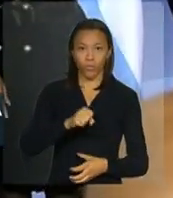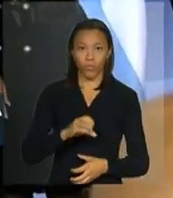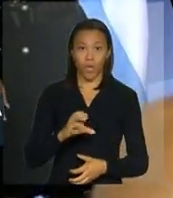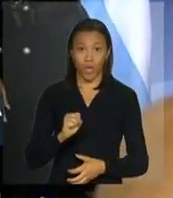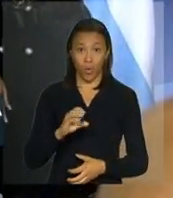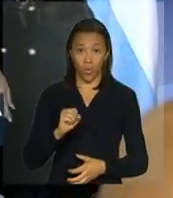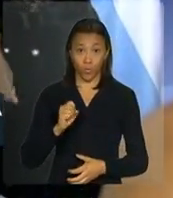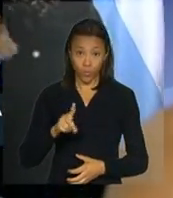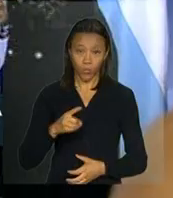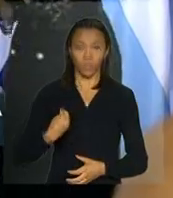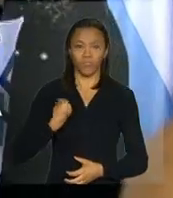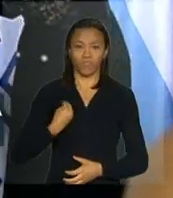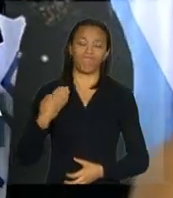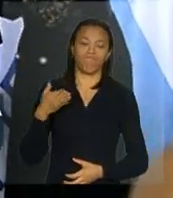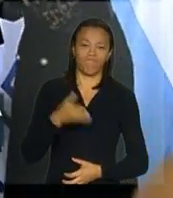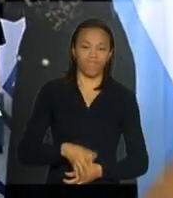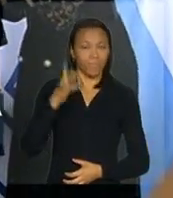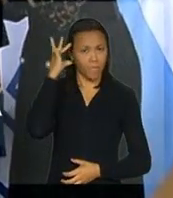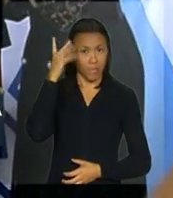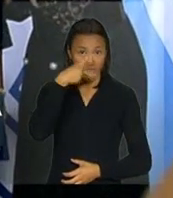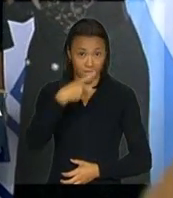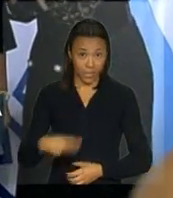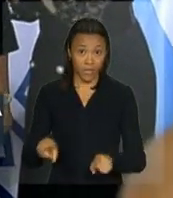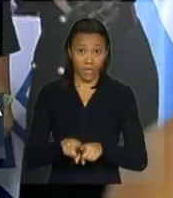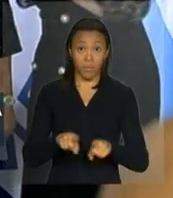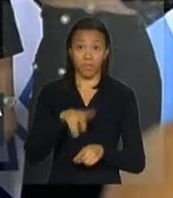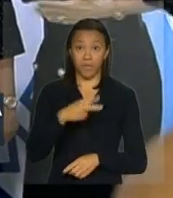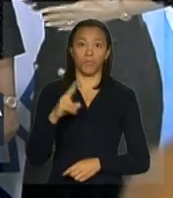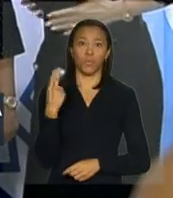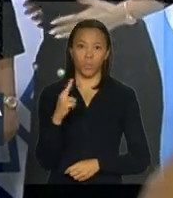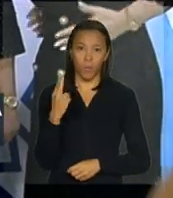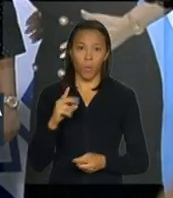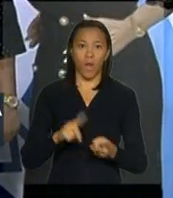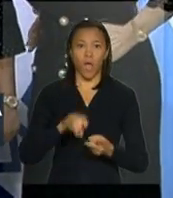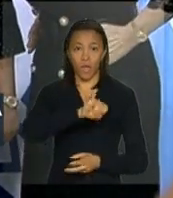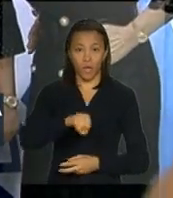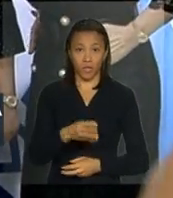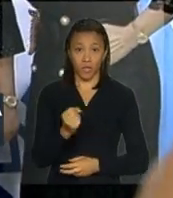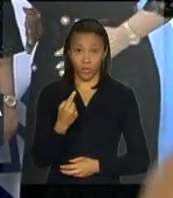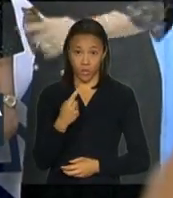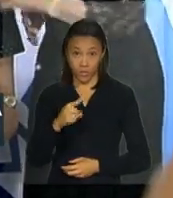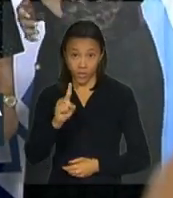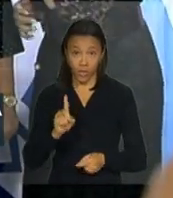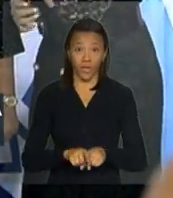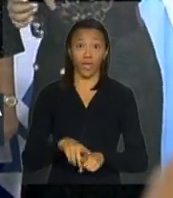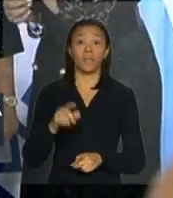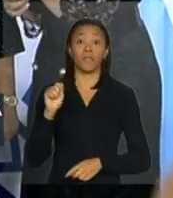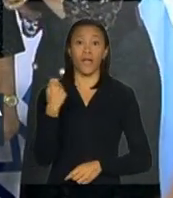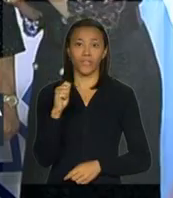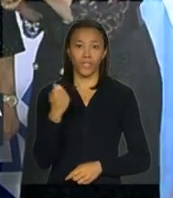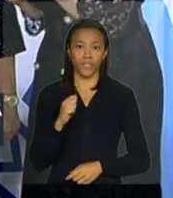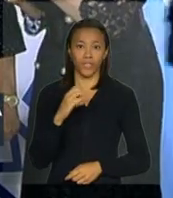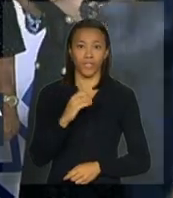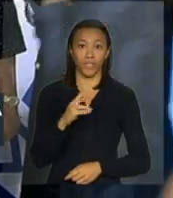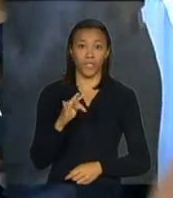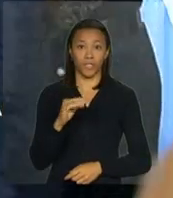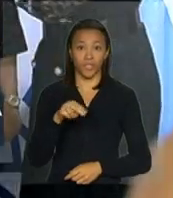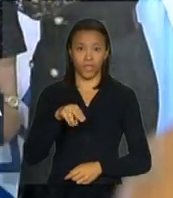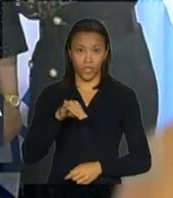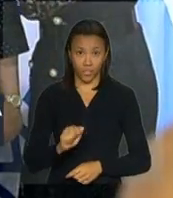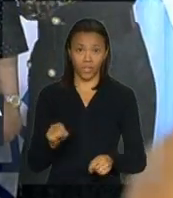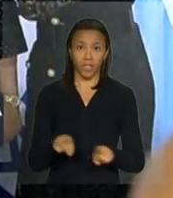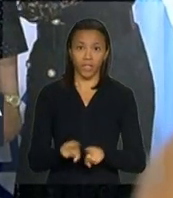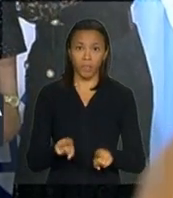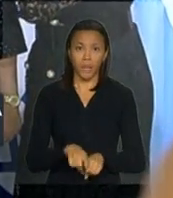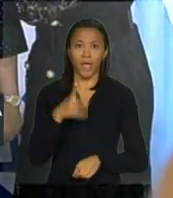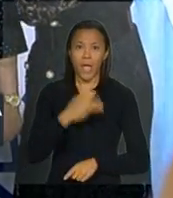encontro a presidenta de marf os presidentes do Uruguai José rica da Argentina Cristina kishner